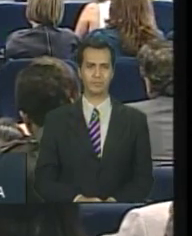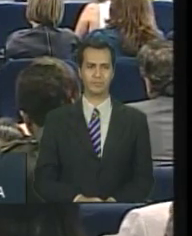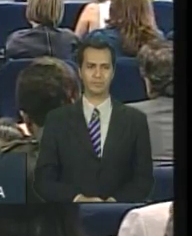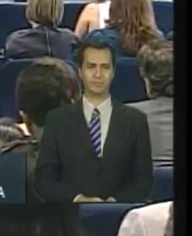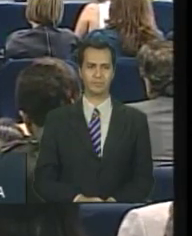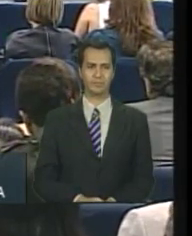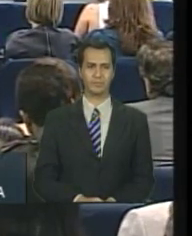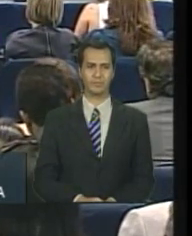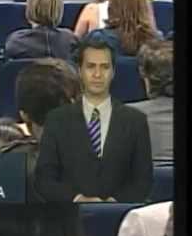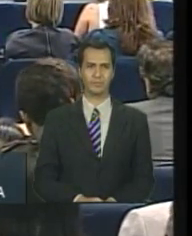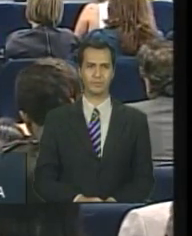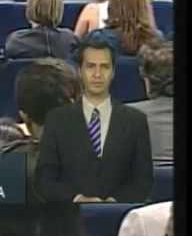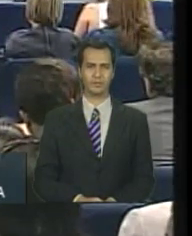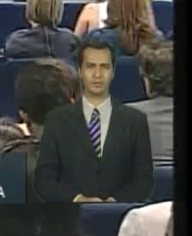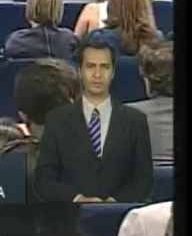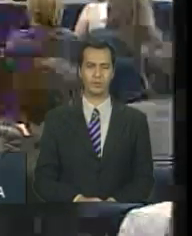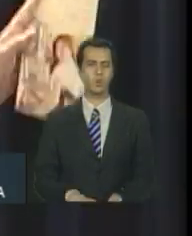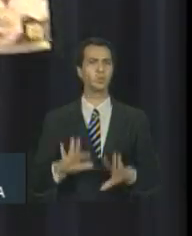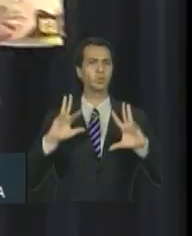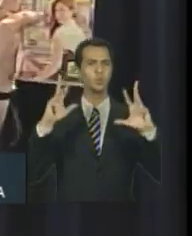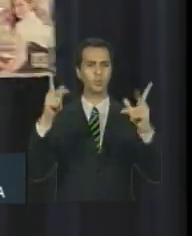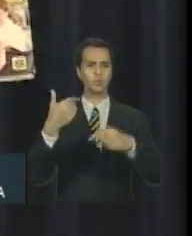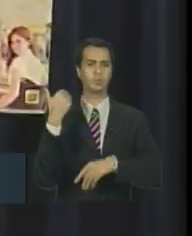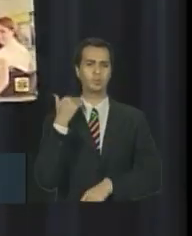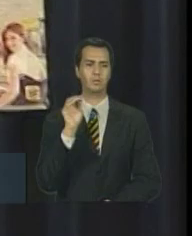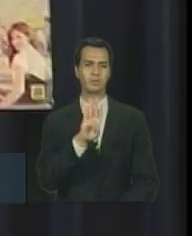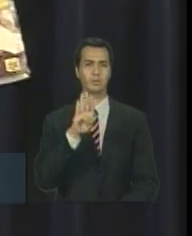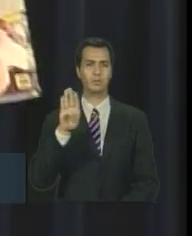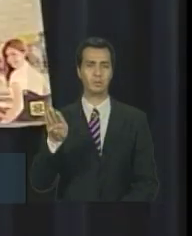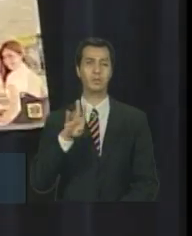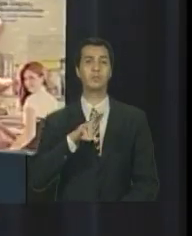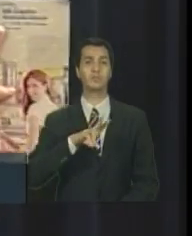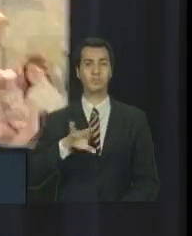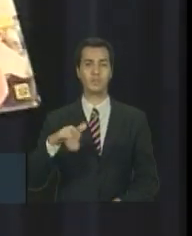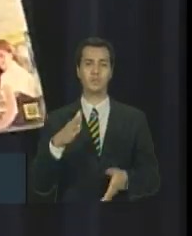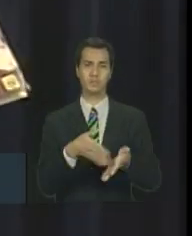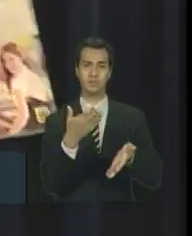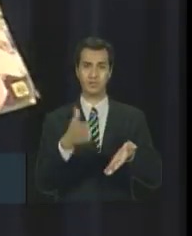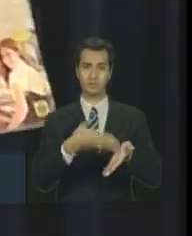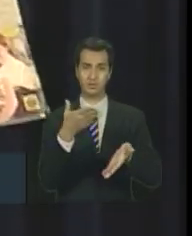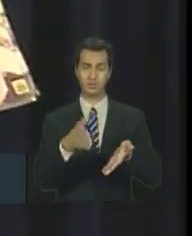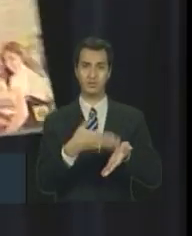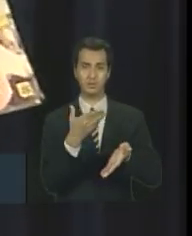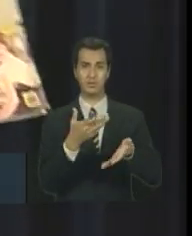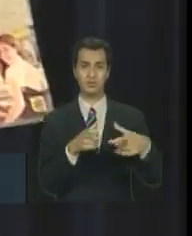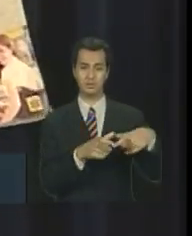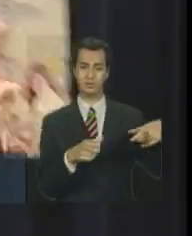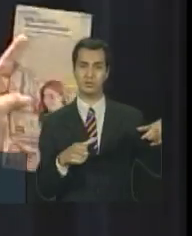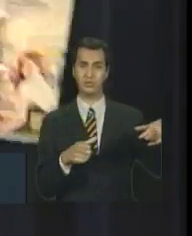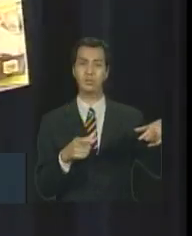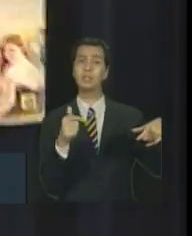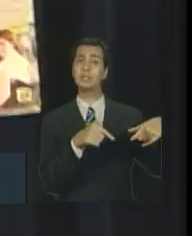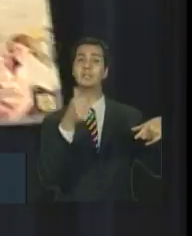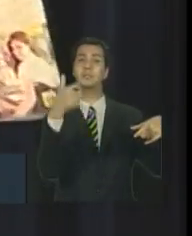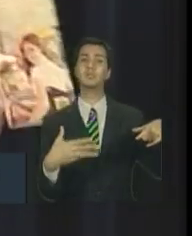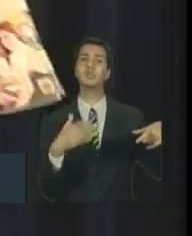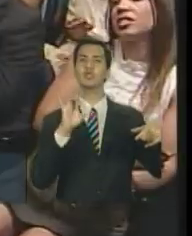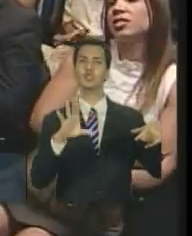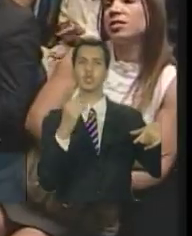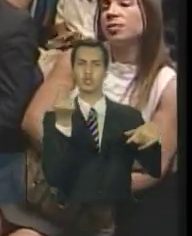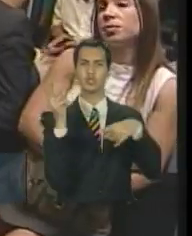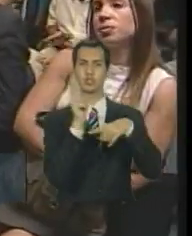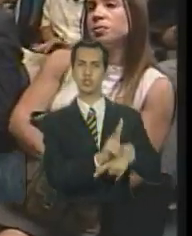Em todas as agências do Brasil, nós teremos este folheto. E ele não é um folheto apenas do microcrédito, ele é um